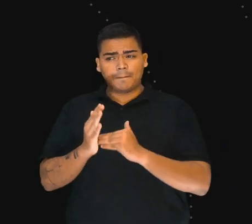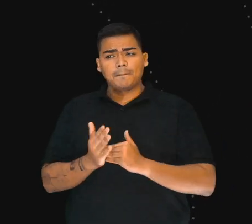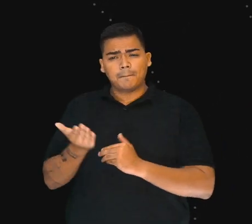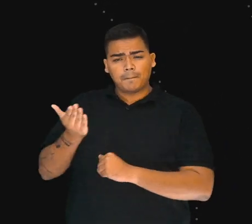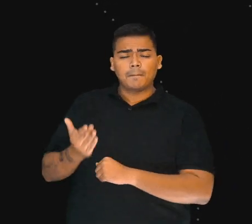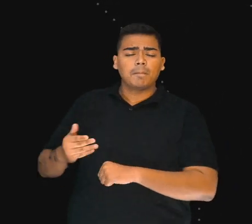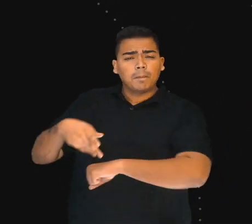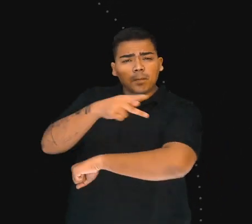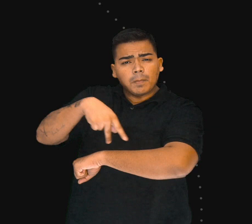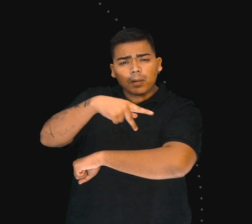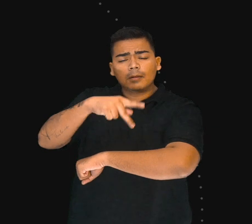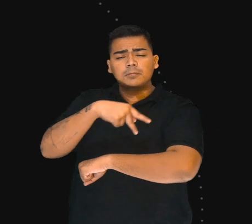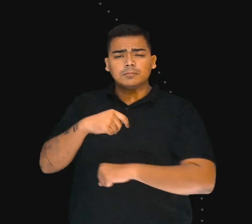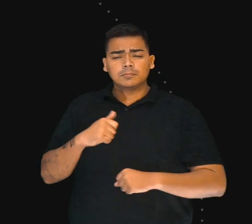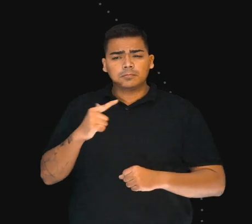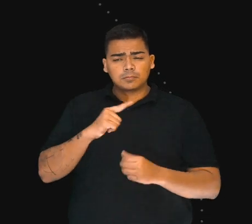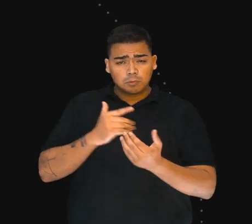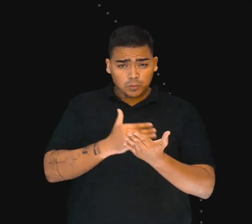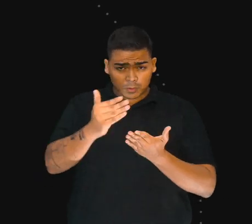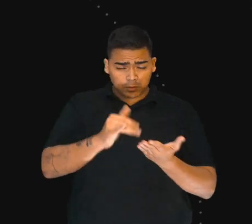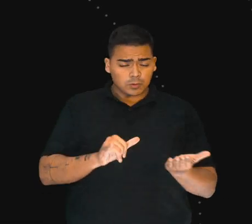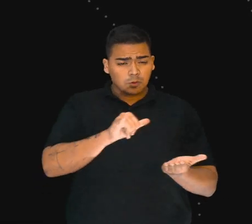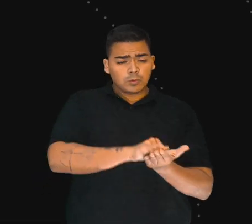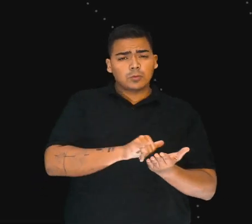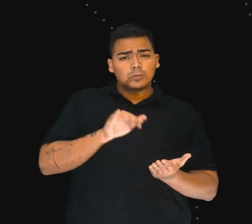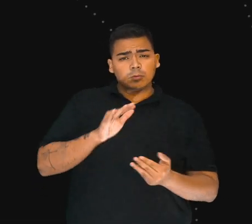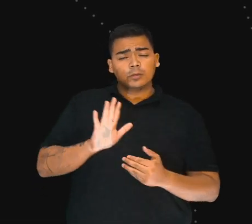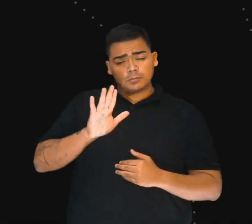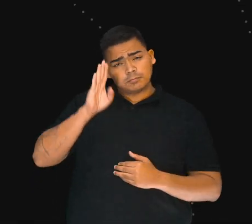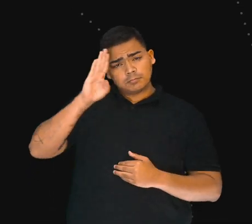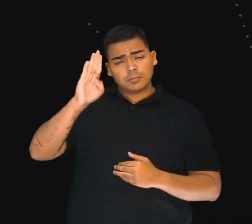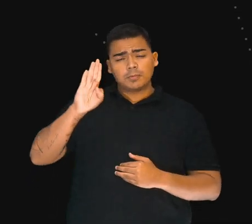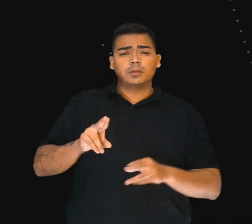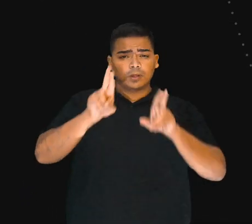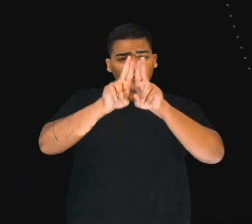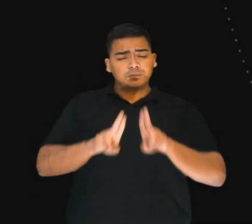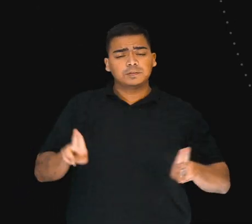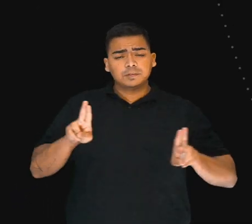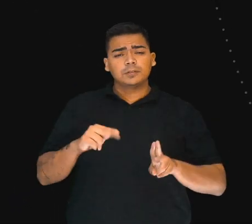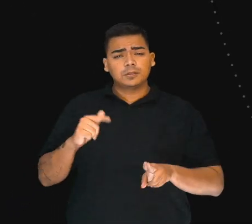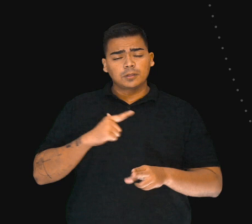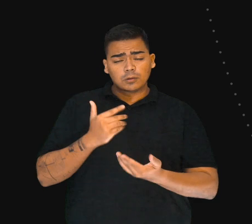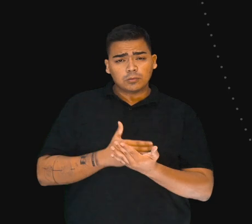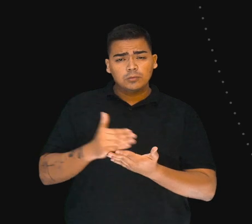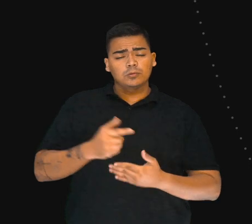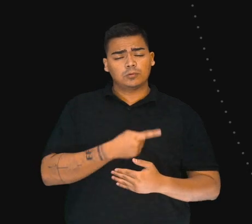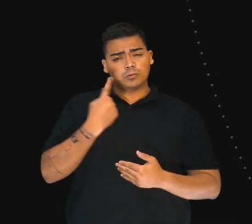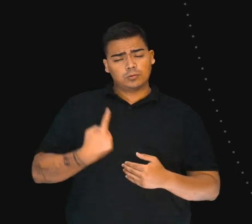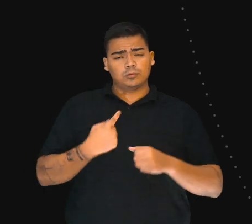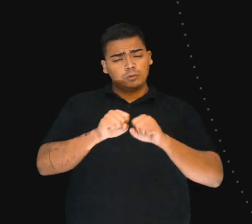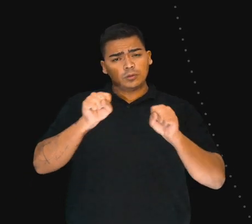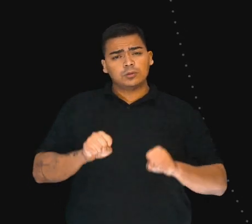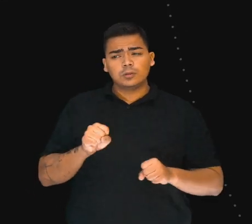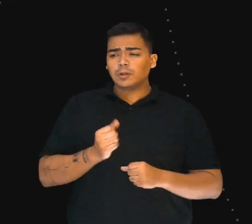Sapiens Park. Essa Rota de Inovação, ela nasce no aeroporto, mas principalmente na Universidade Federal de Santa Catarina, que foi o berço do nosso